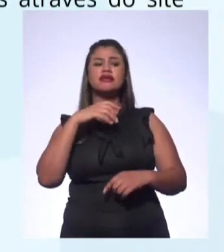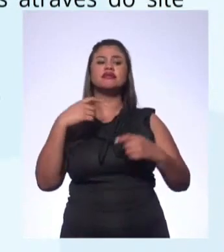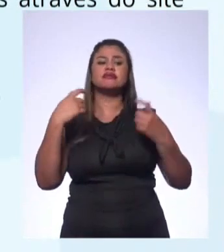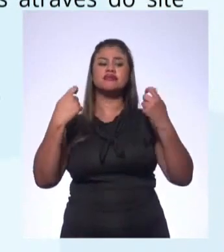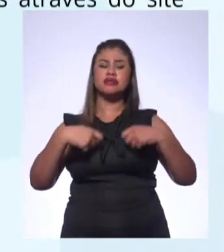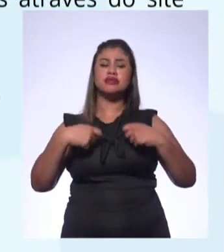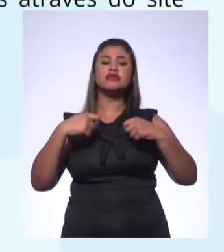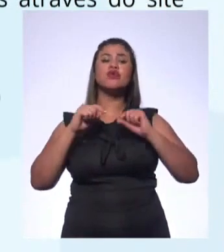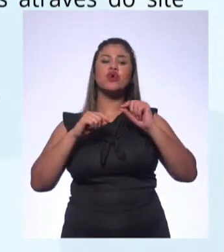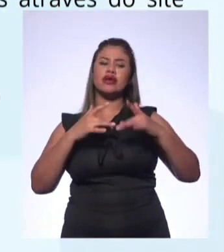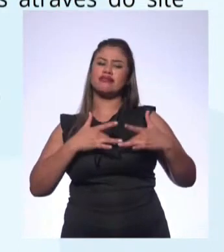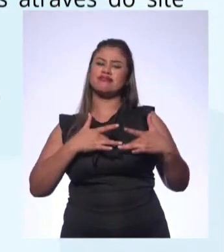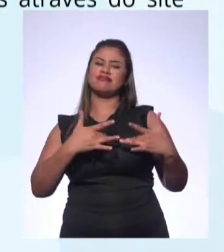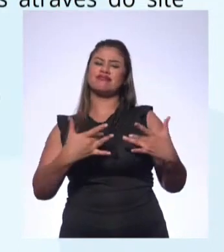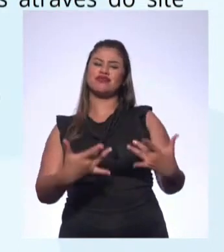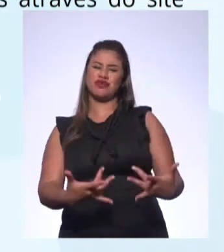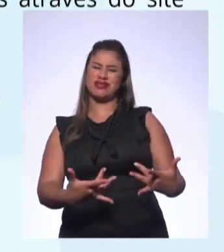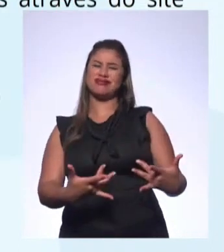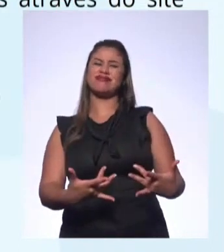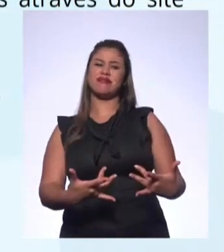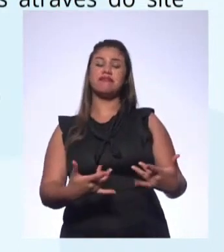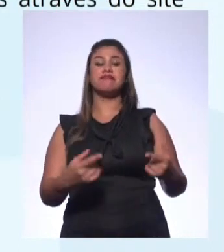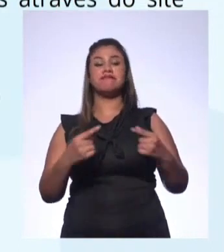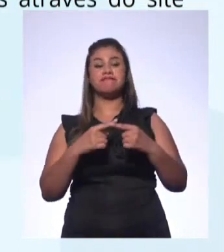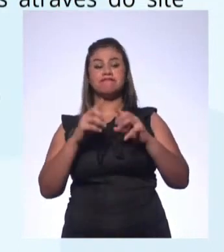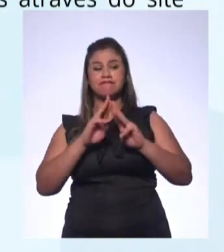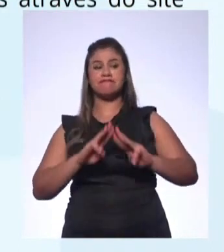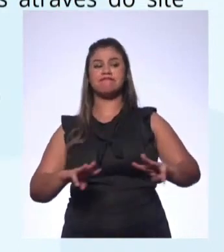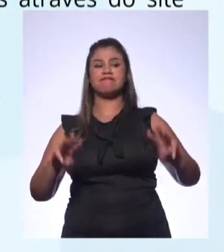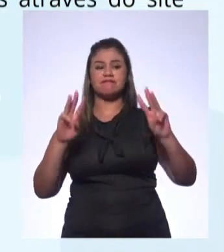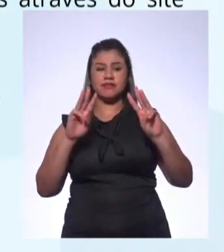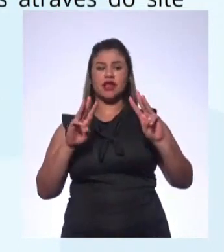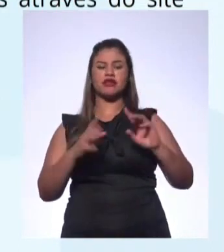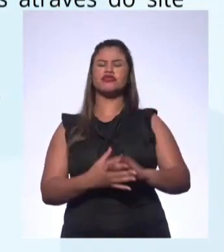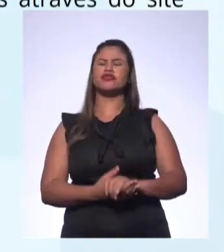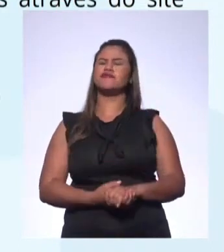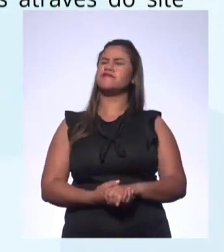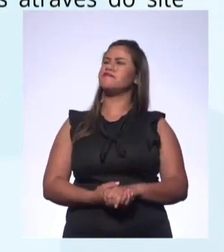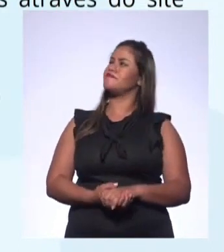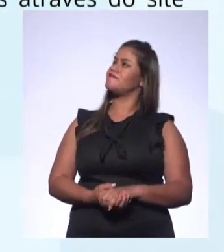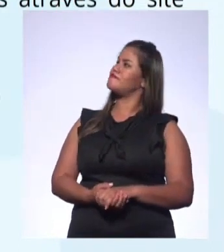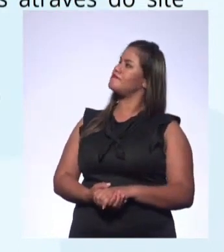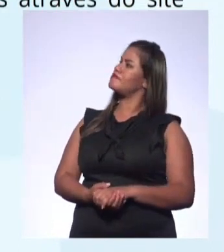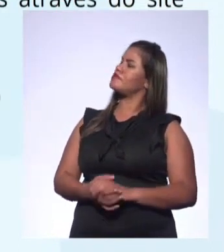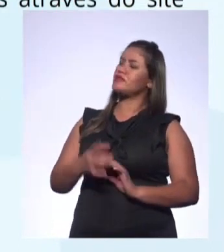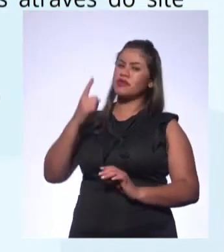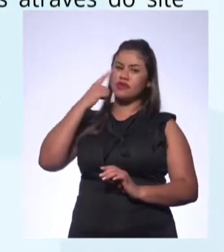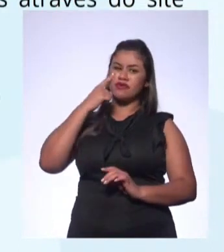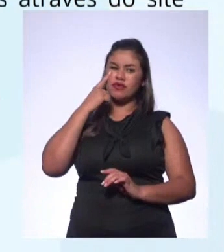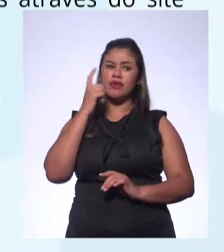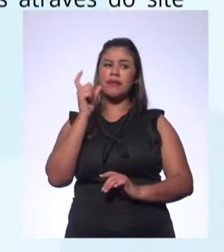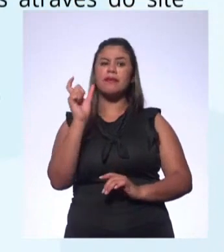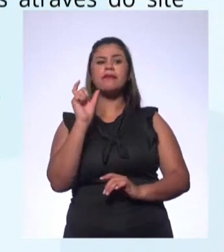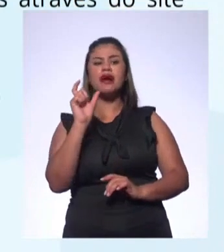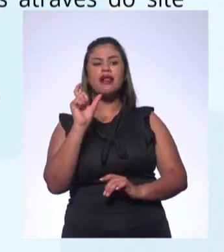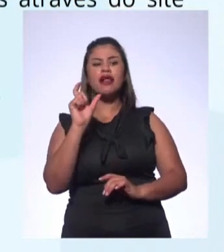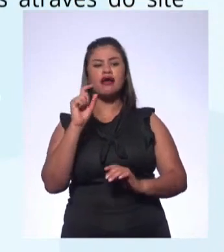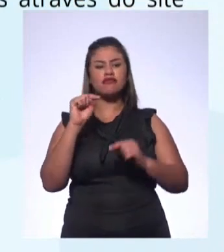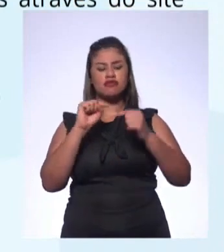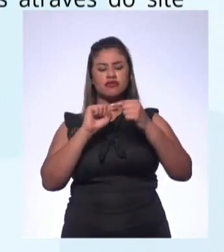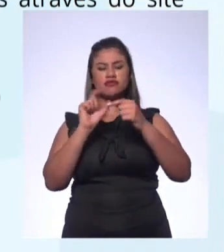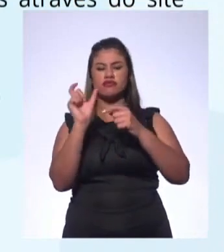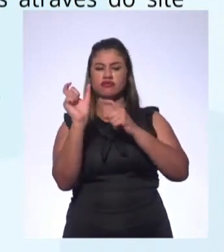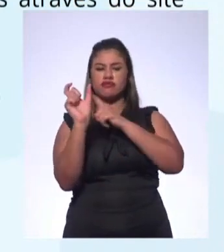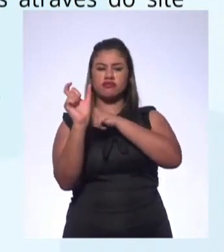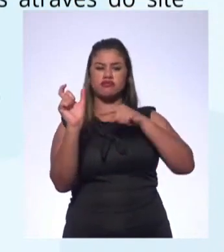de doações que podem ser feitas através do site. Qual a ideia, o conectivo sublinhado, relaciona